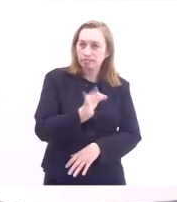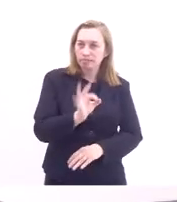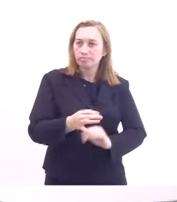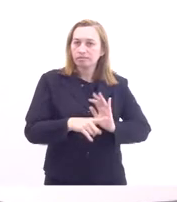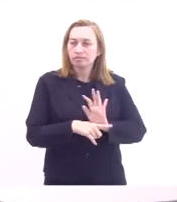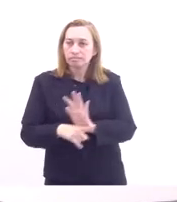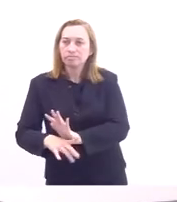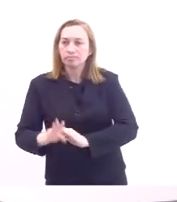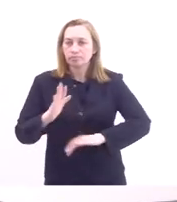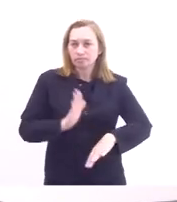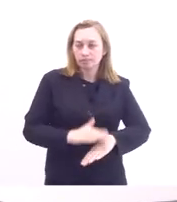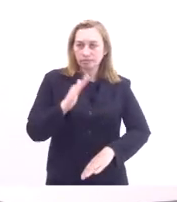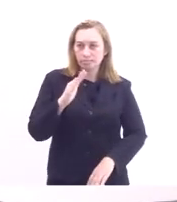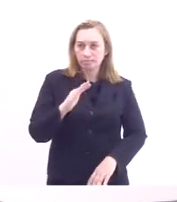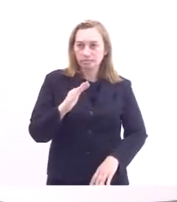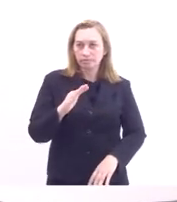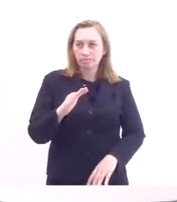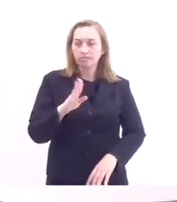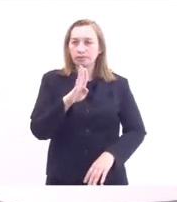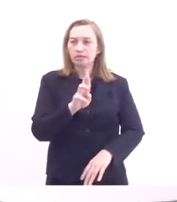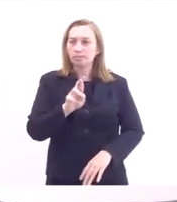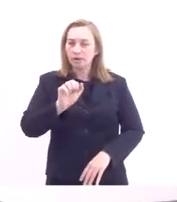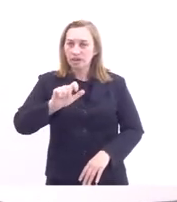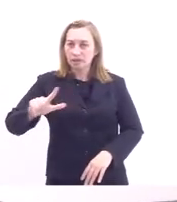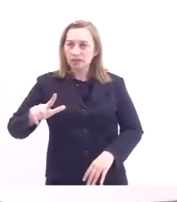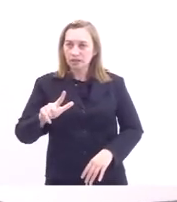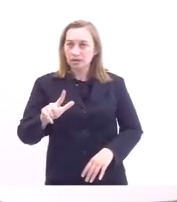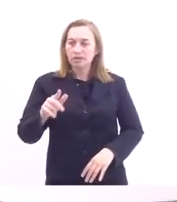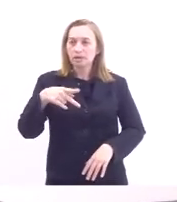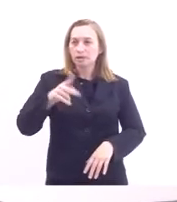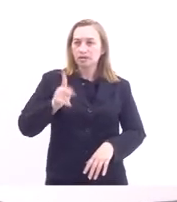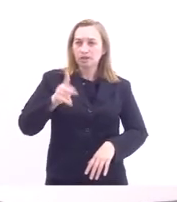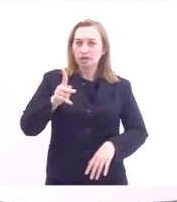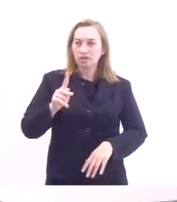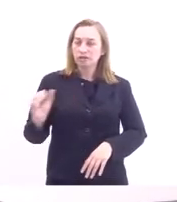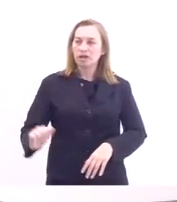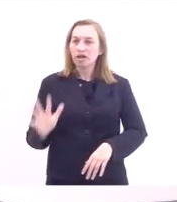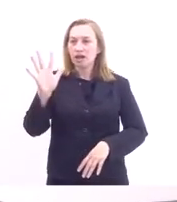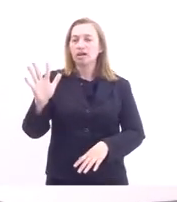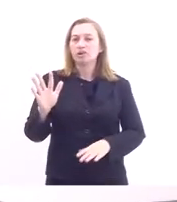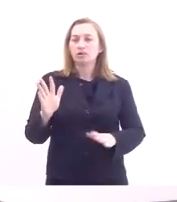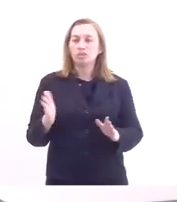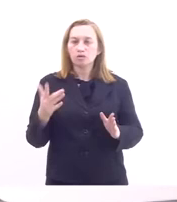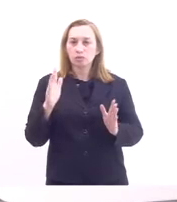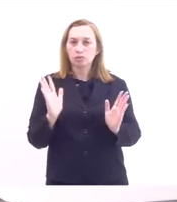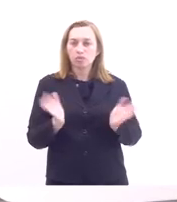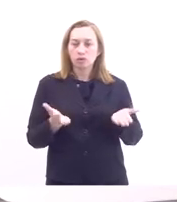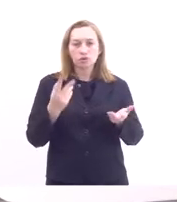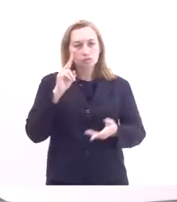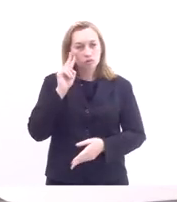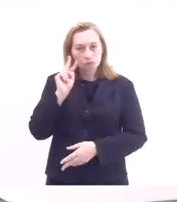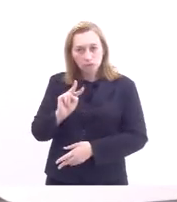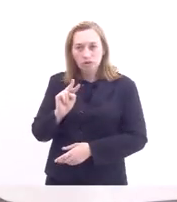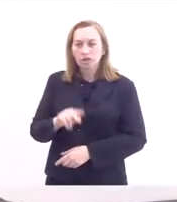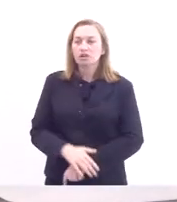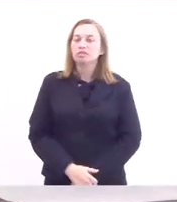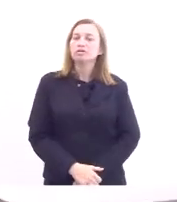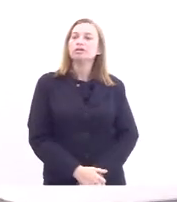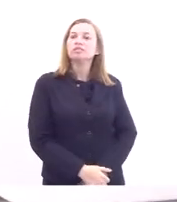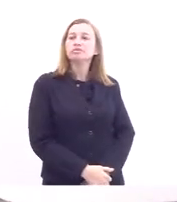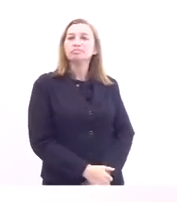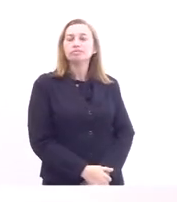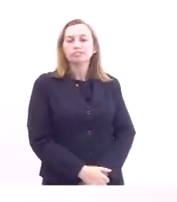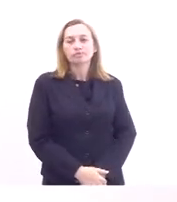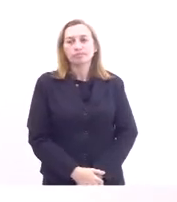mais ainda esse barril, né, de petróleo ele chegar a esses patamares que hoje a gente está vendo,